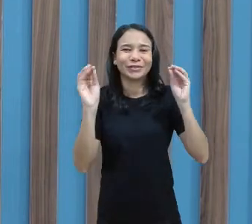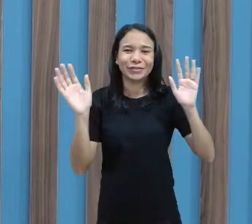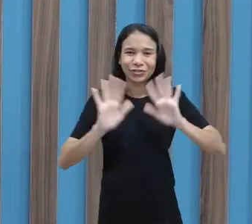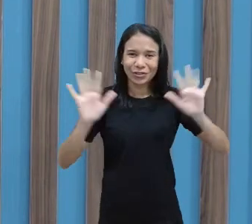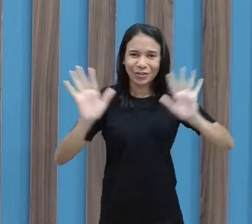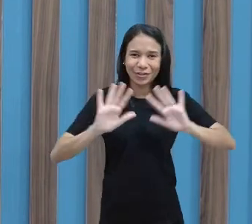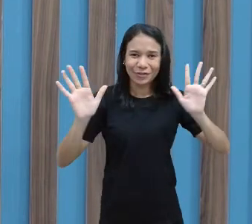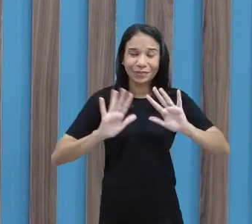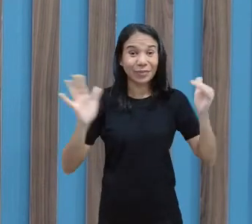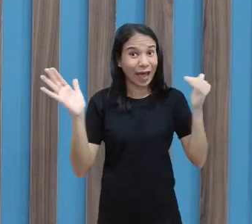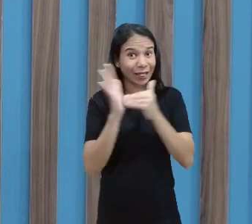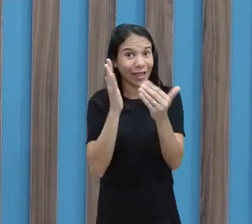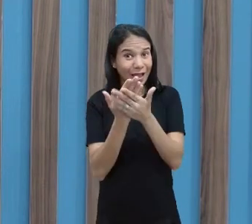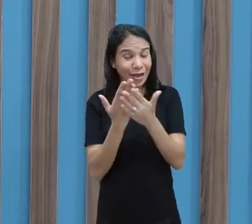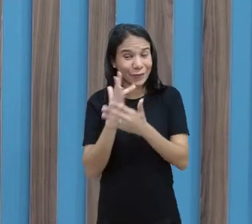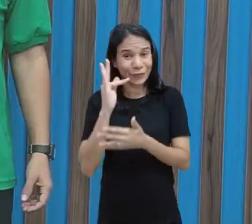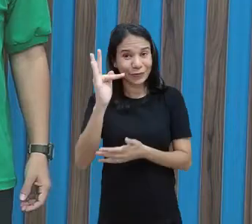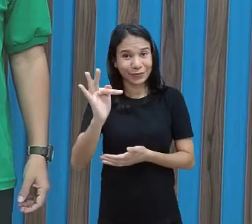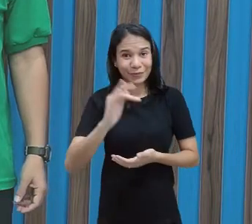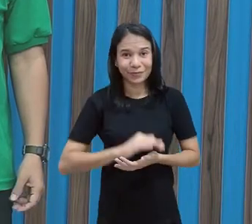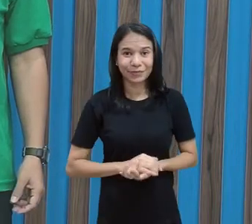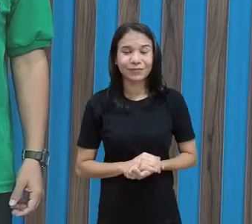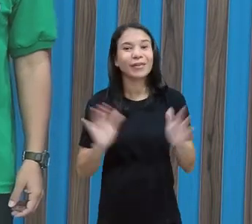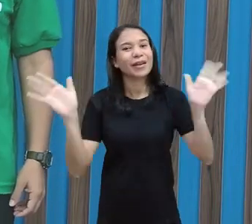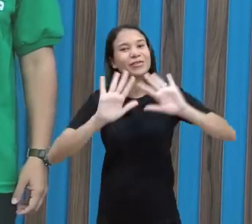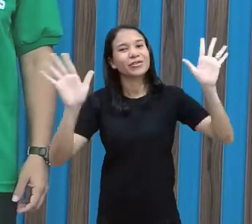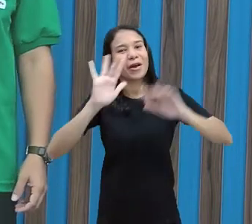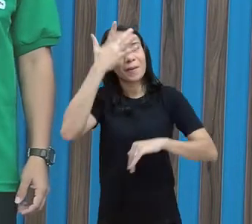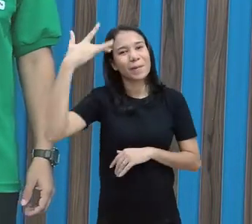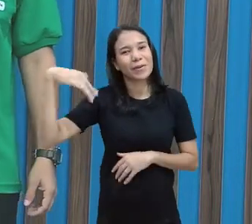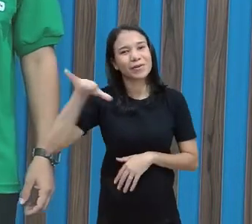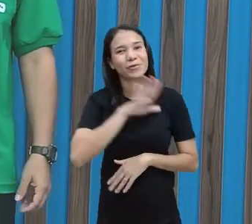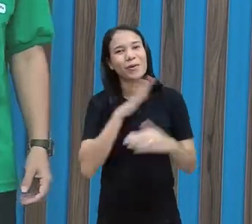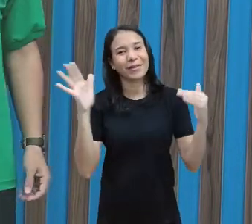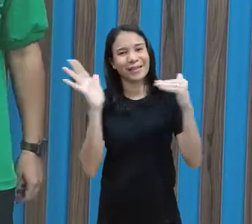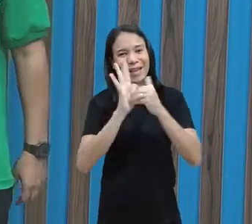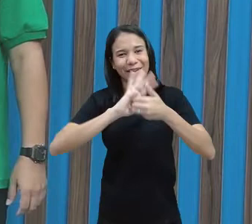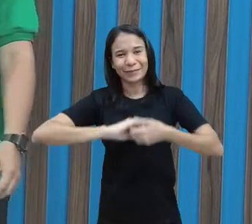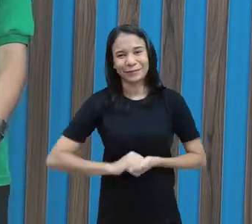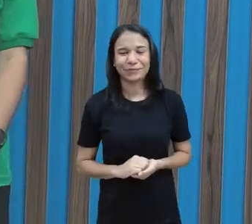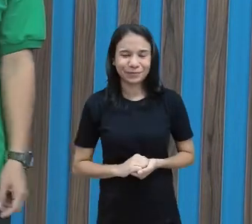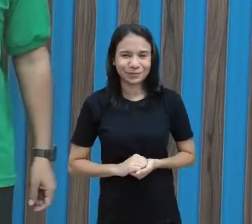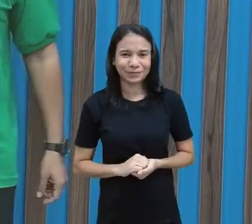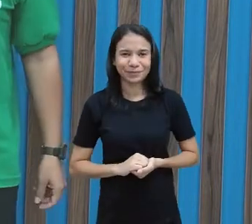grande, tchau, tchau e até a próxima aula. Tchau, tchau, pessoal. Até breve.